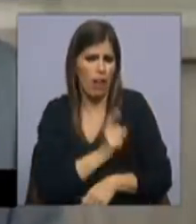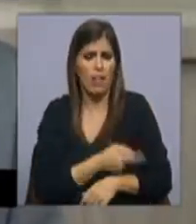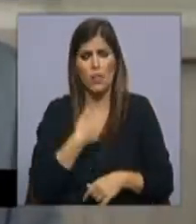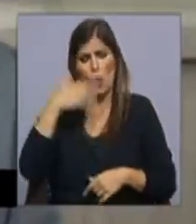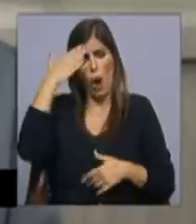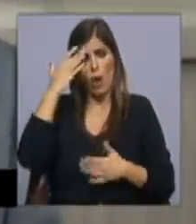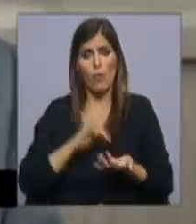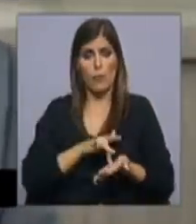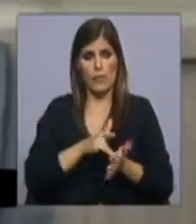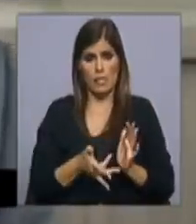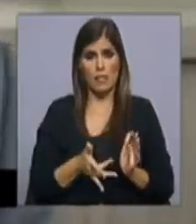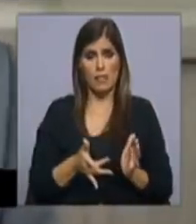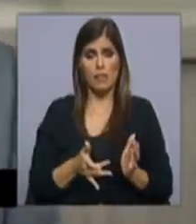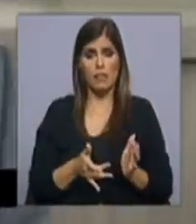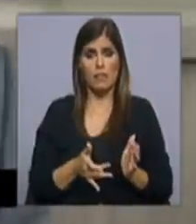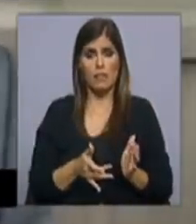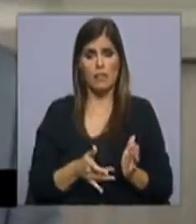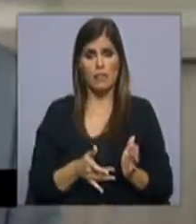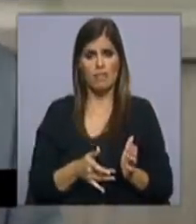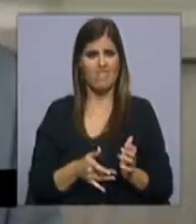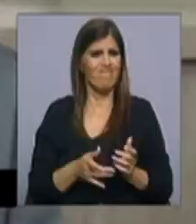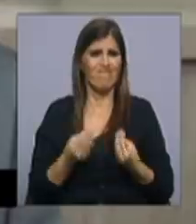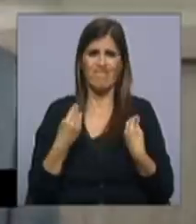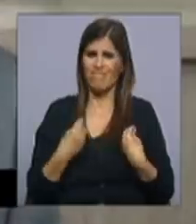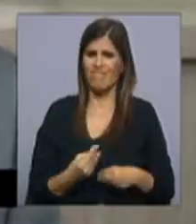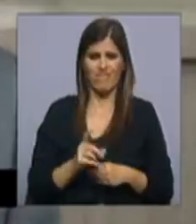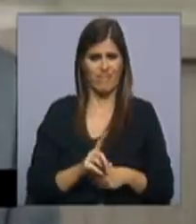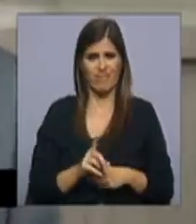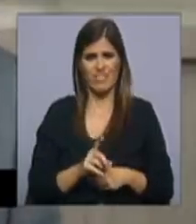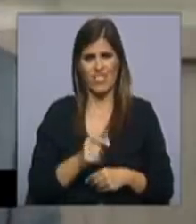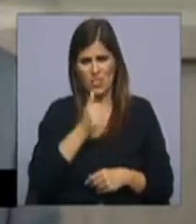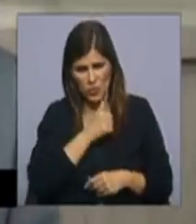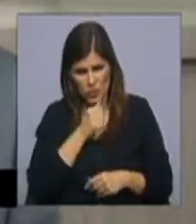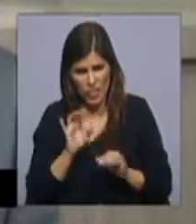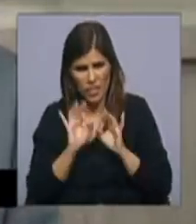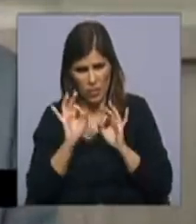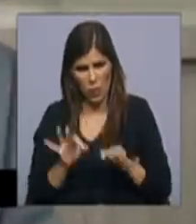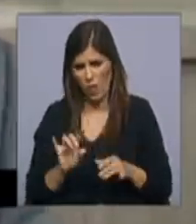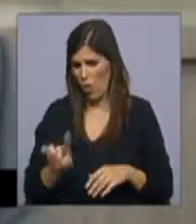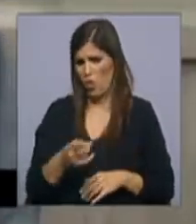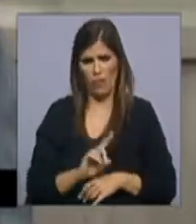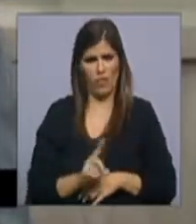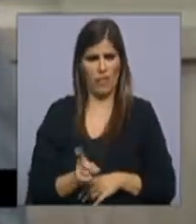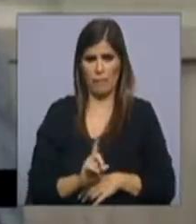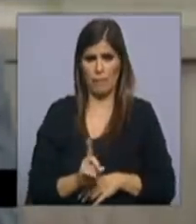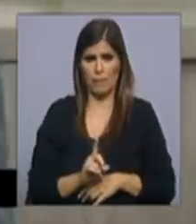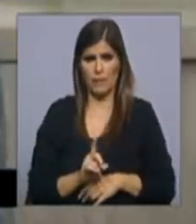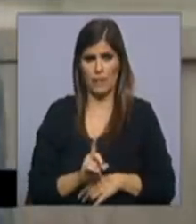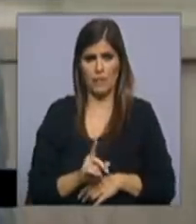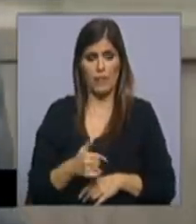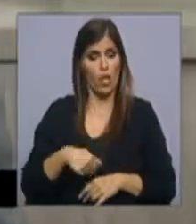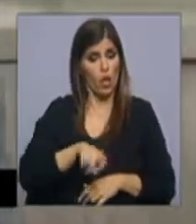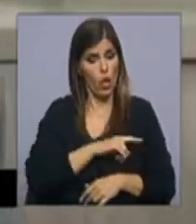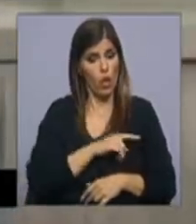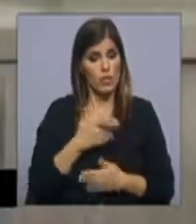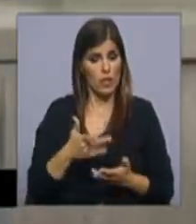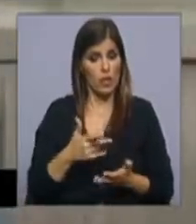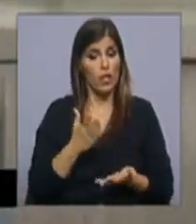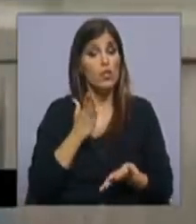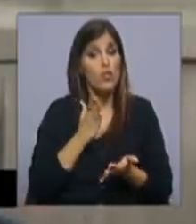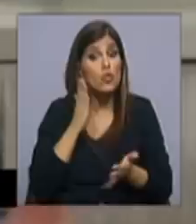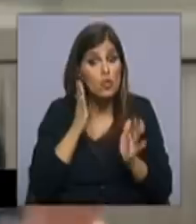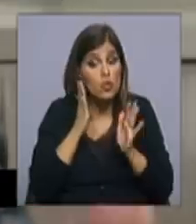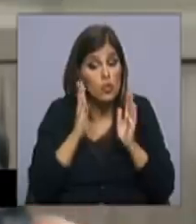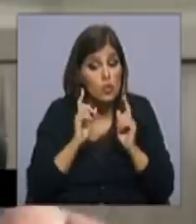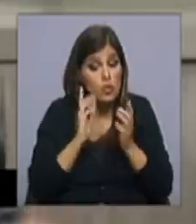Brasil não merecia sofrer o que está acontecendo agora. E nós estamos apenas começando a